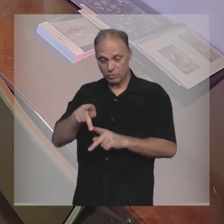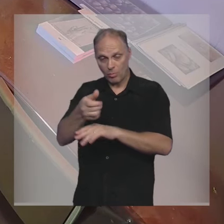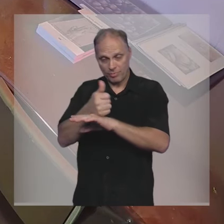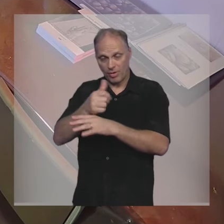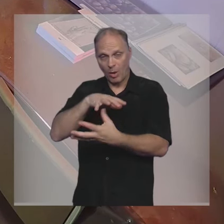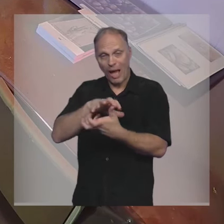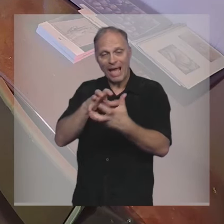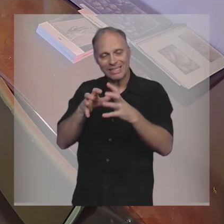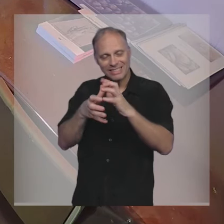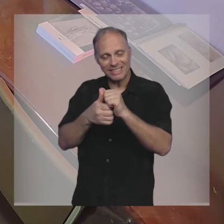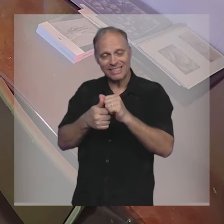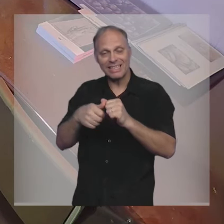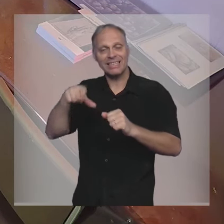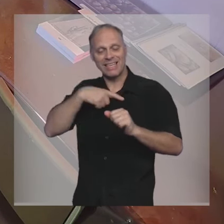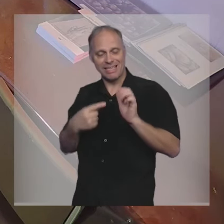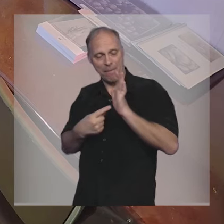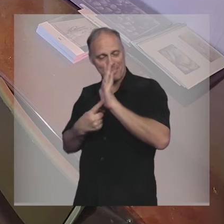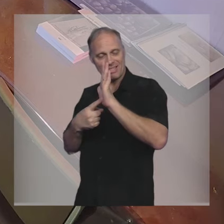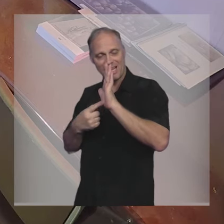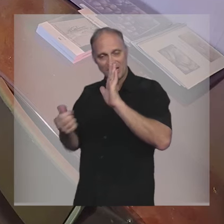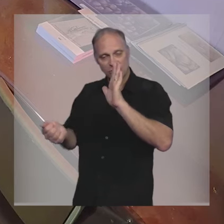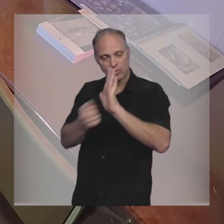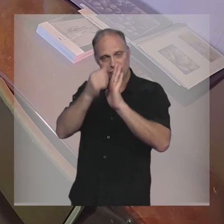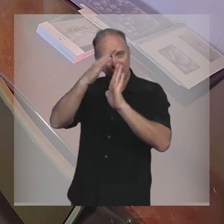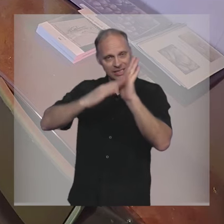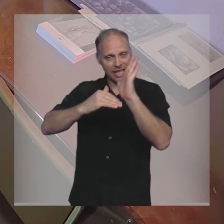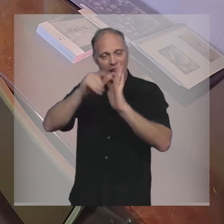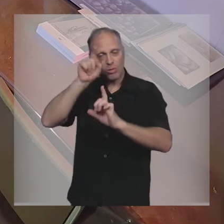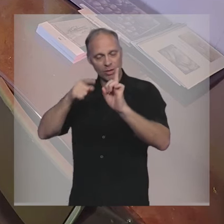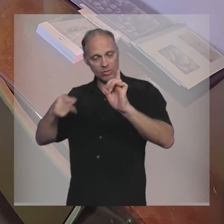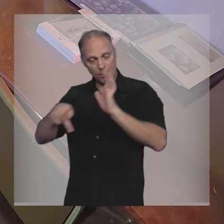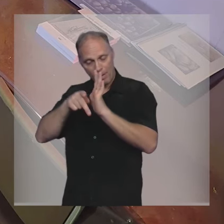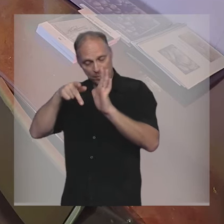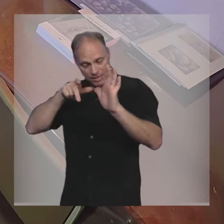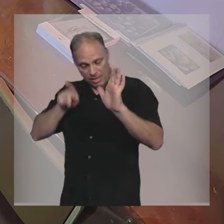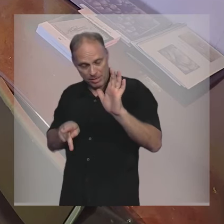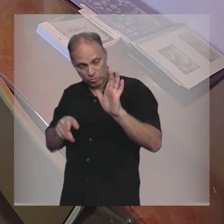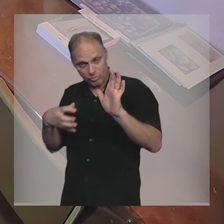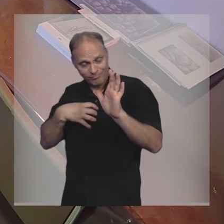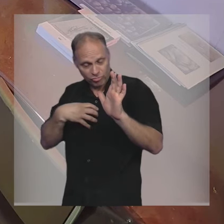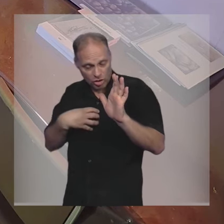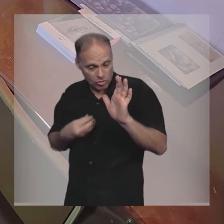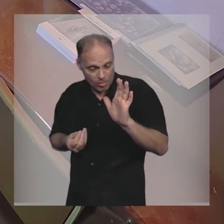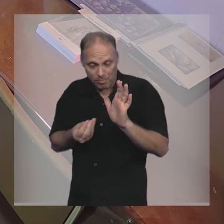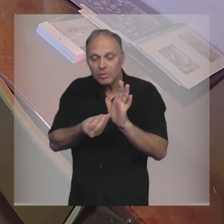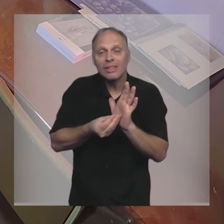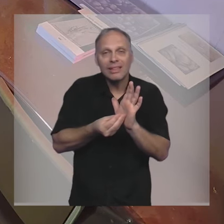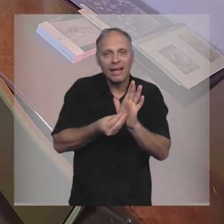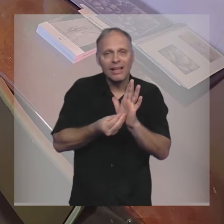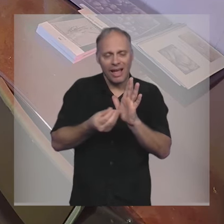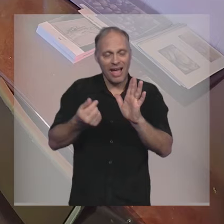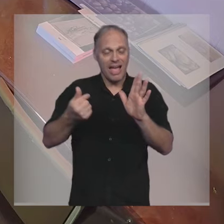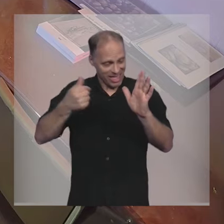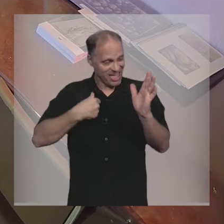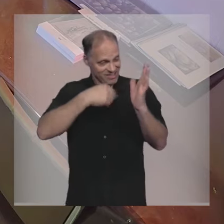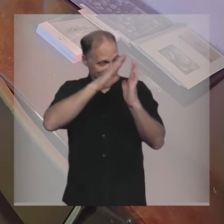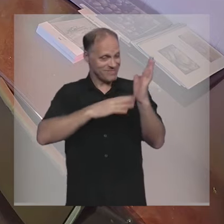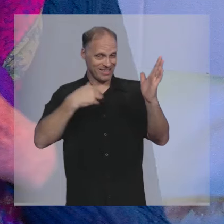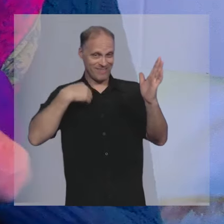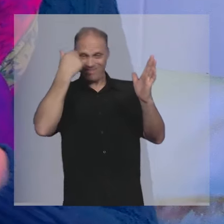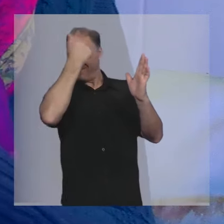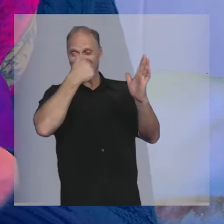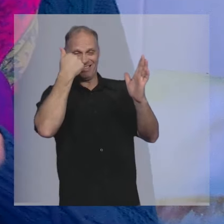que trazer na sua tela alguma coisa de si mesmo. De uma forma não assim, ó, eu estou me pintando